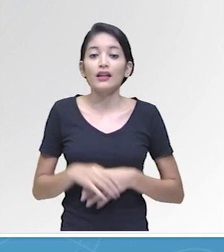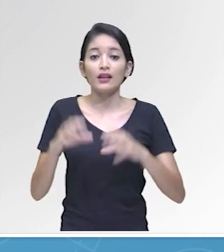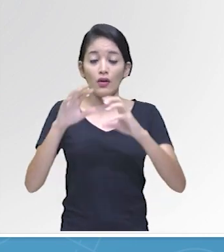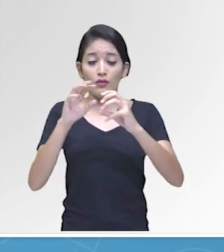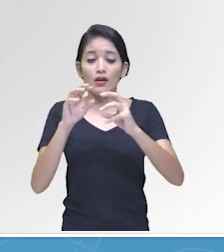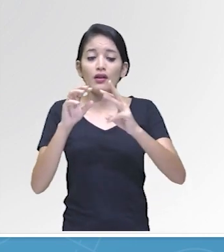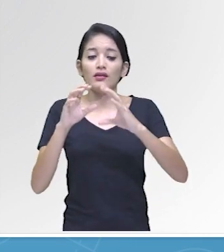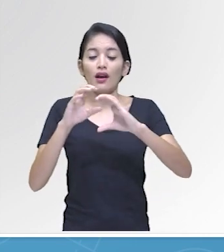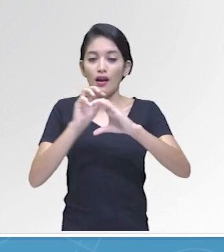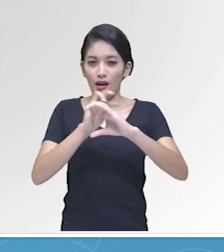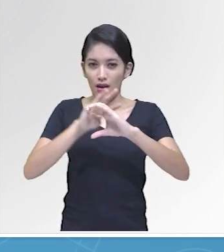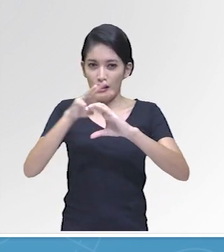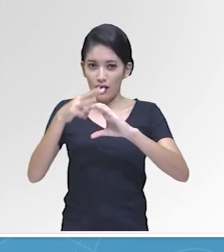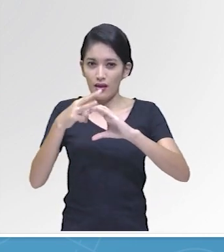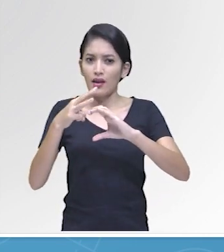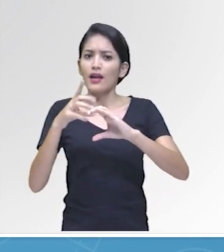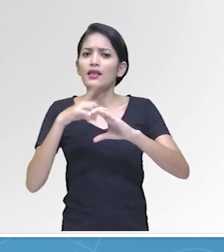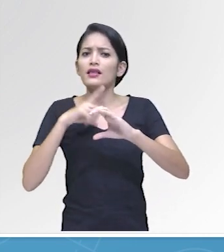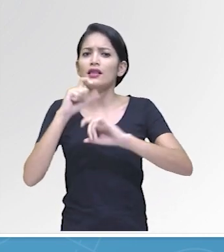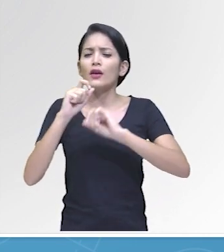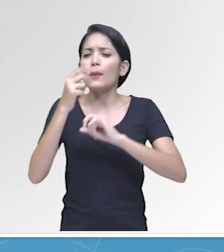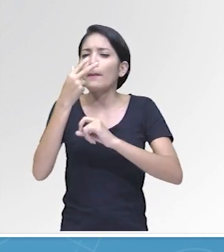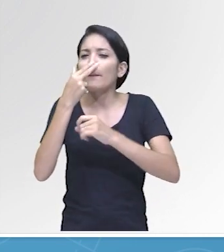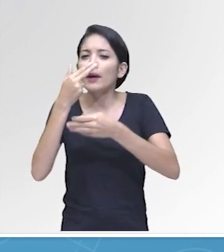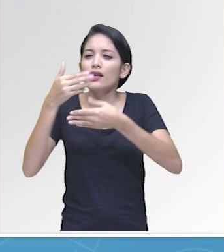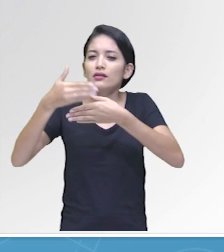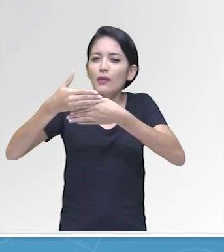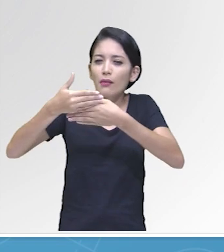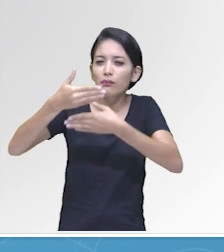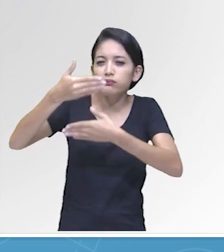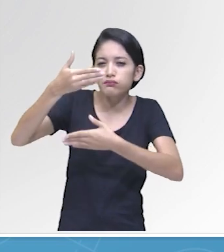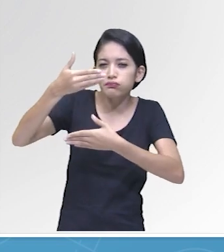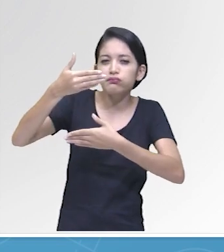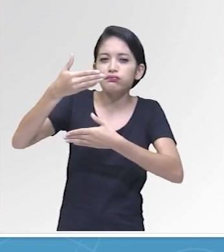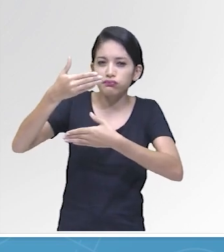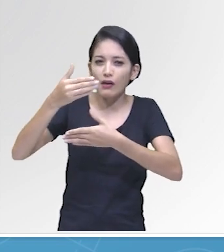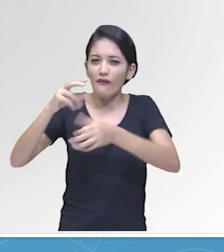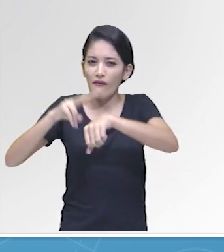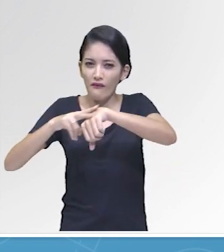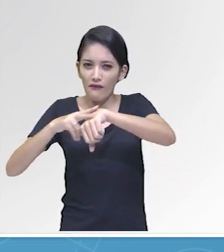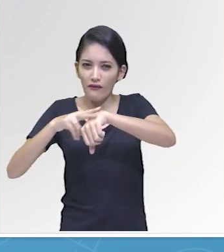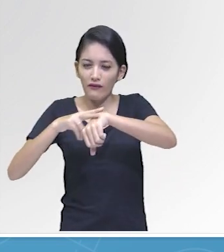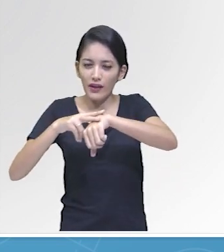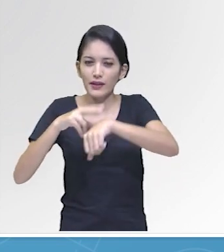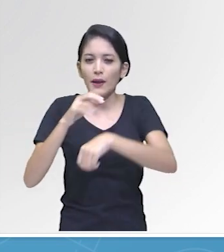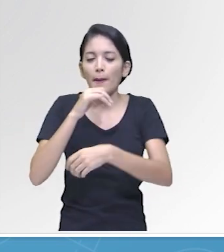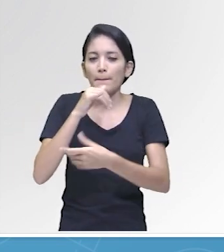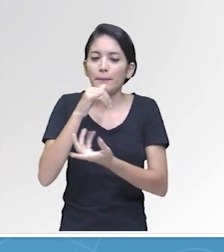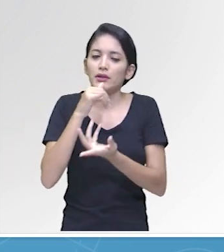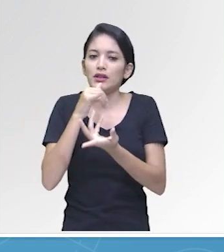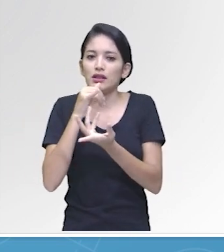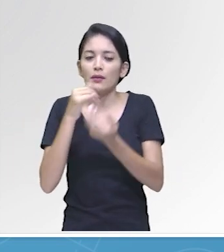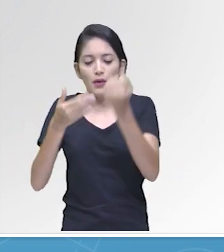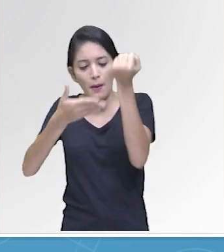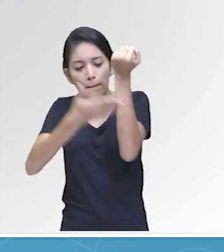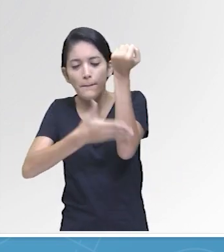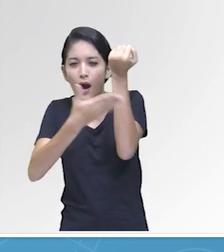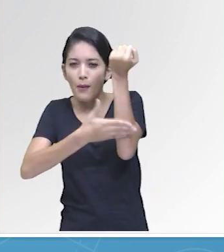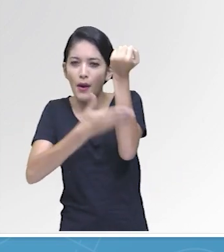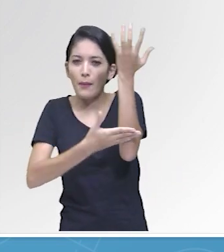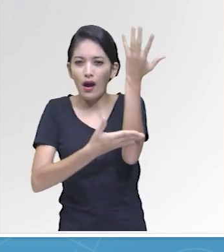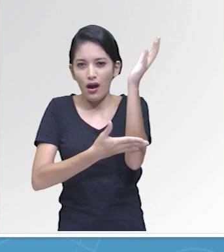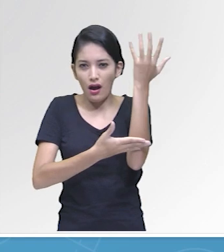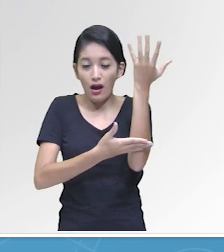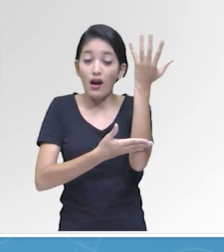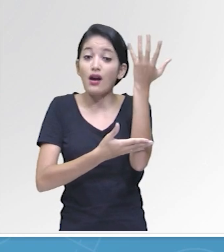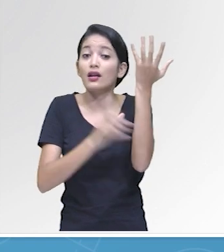vai observar que ela possui uma parede celular. Então, quando a gente pega uma casca aí de uma árvore, aquilo que a